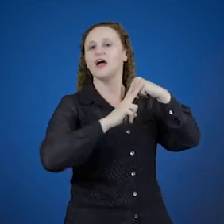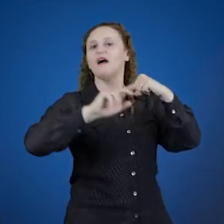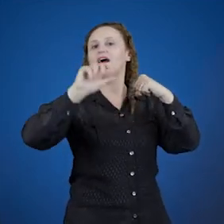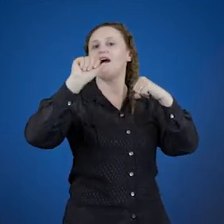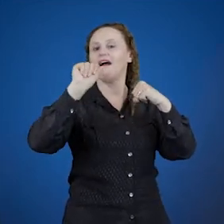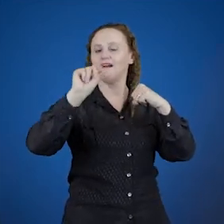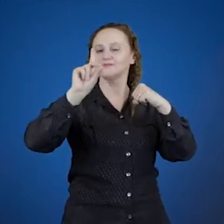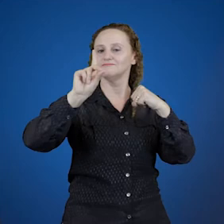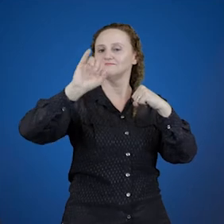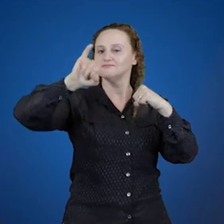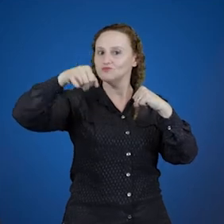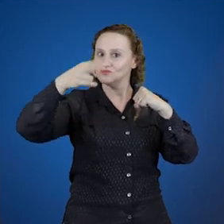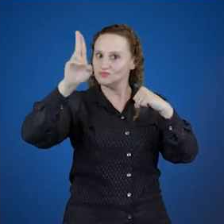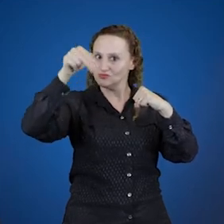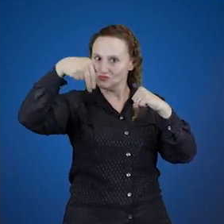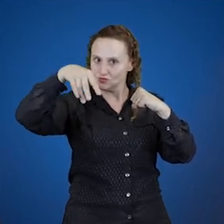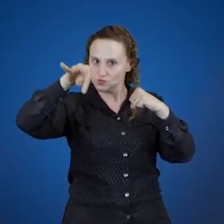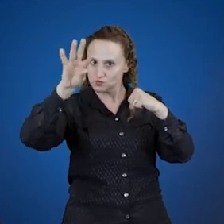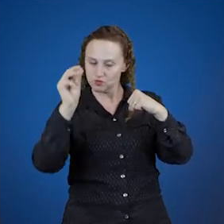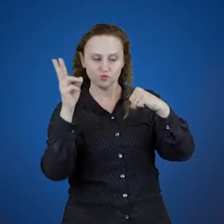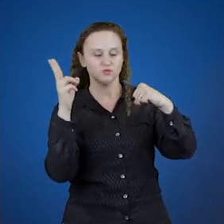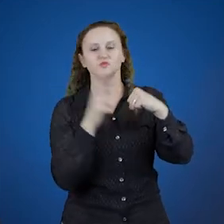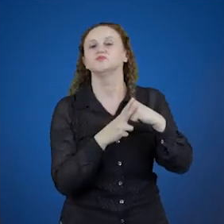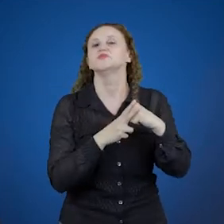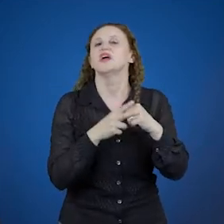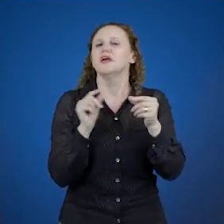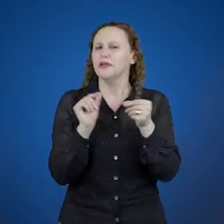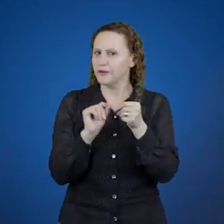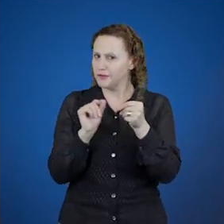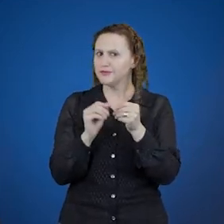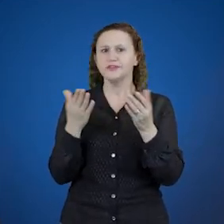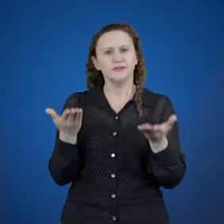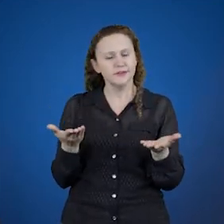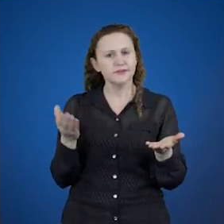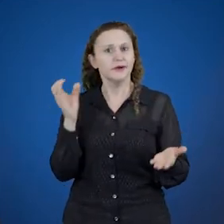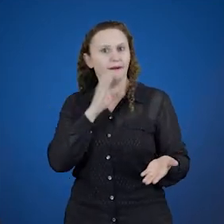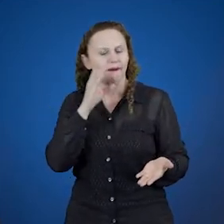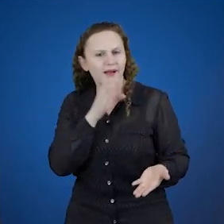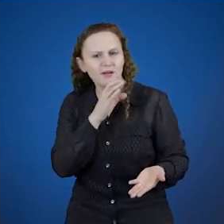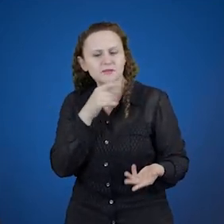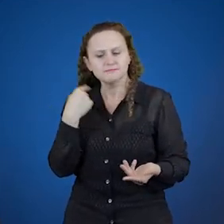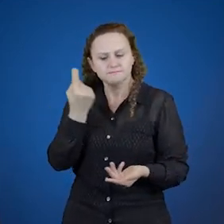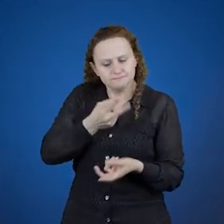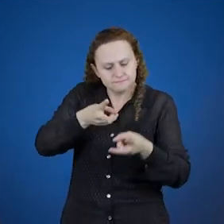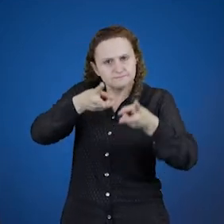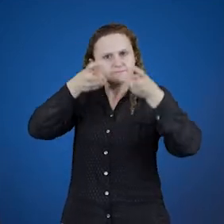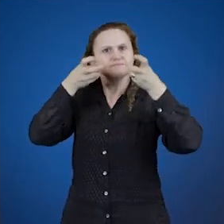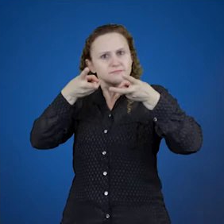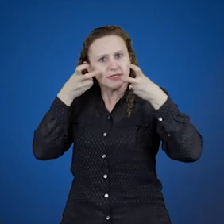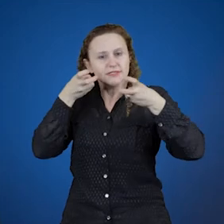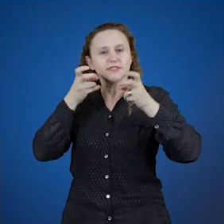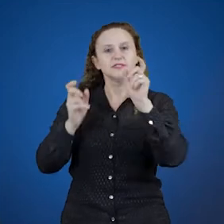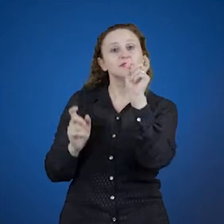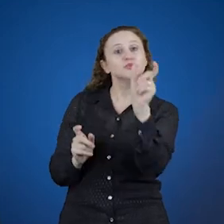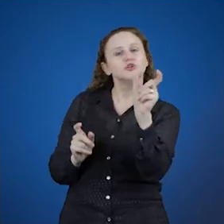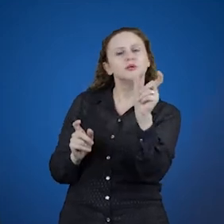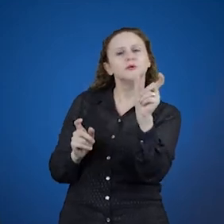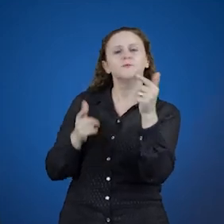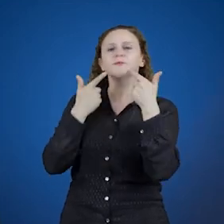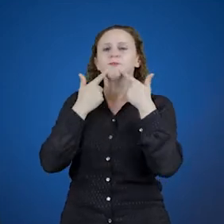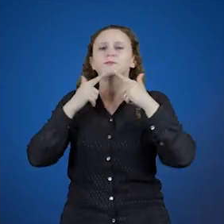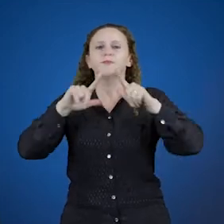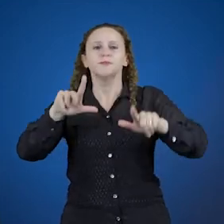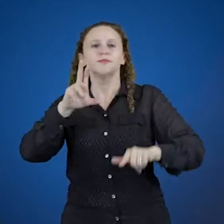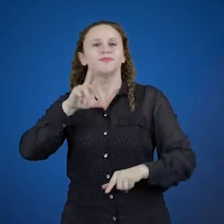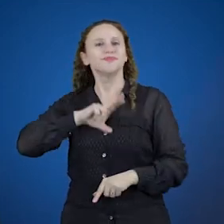adverbial eu fiz esse apanhado rapidinho aqui para nós para nós observaremos que uma palavra